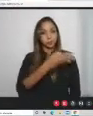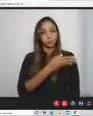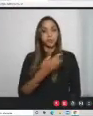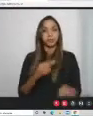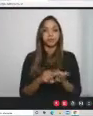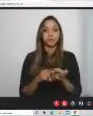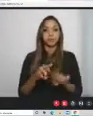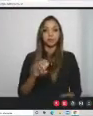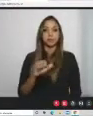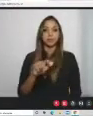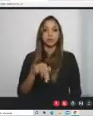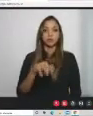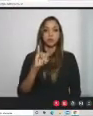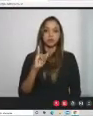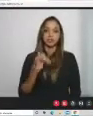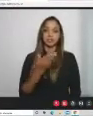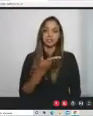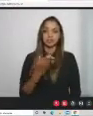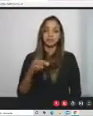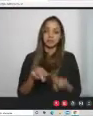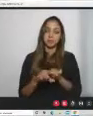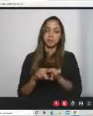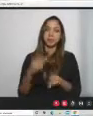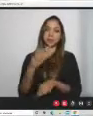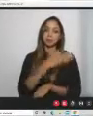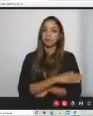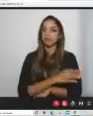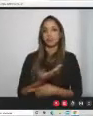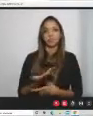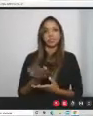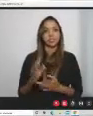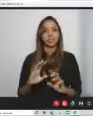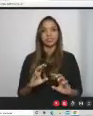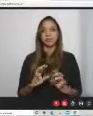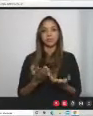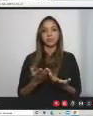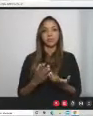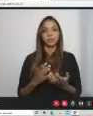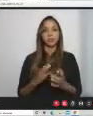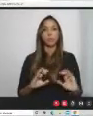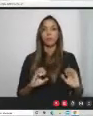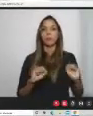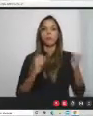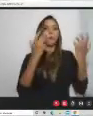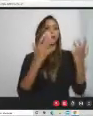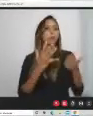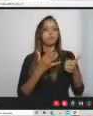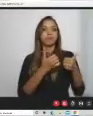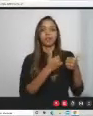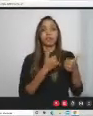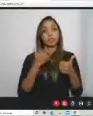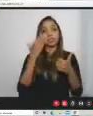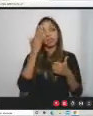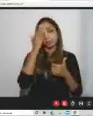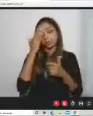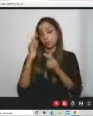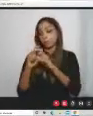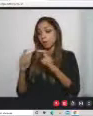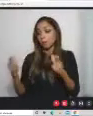foi, abrilhantou, né, o nosso evento. Eu sei que a maioria não pôde ir. A gente entende que a correria da nossa vida